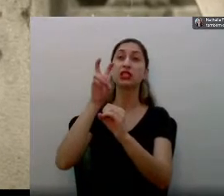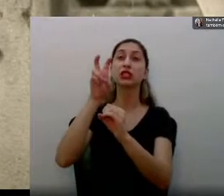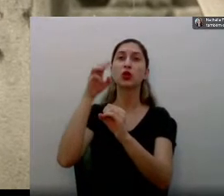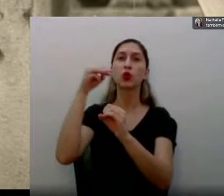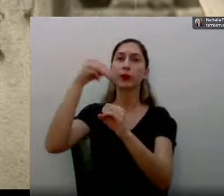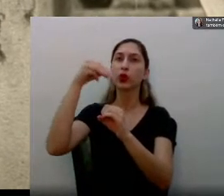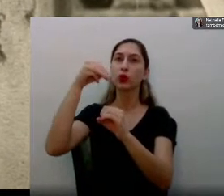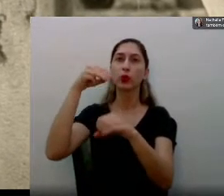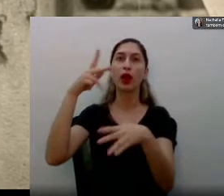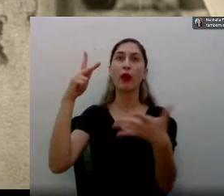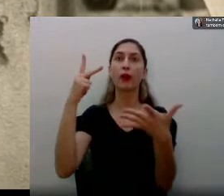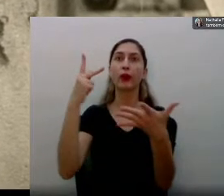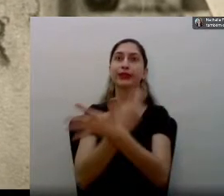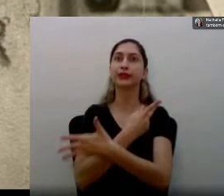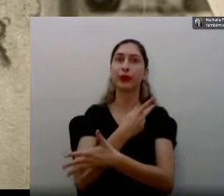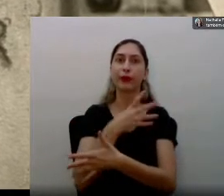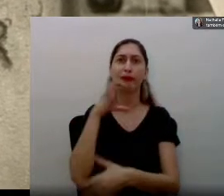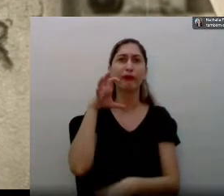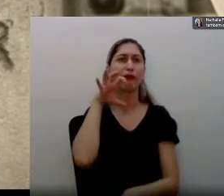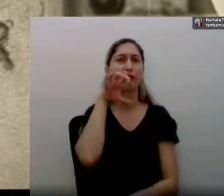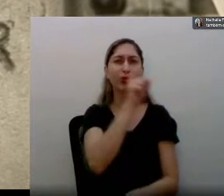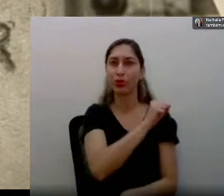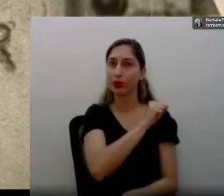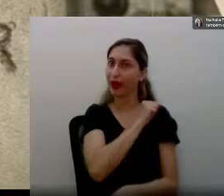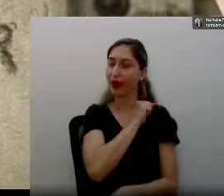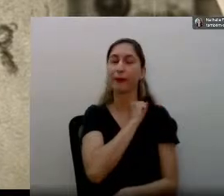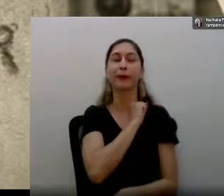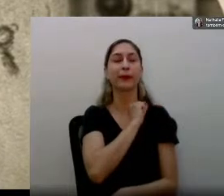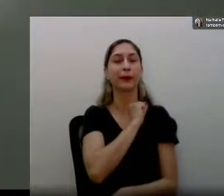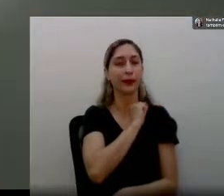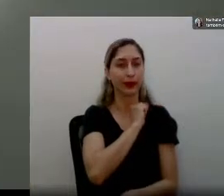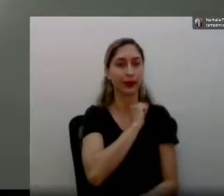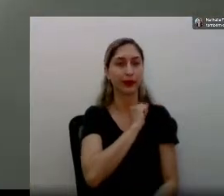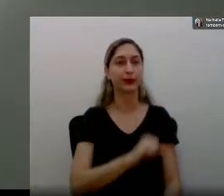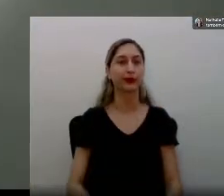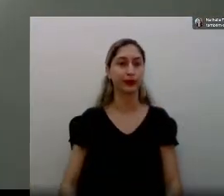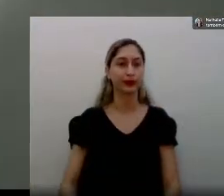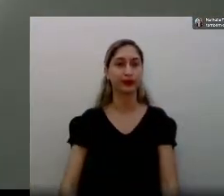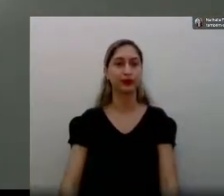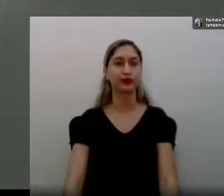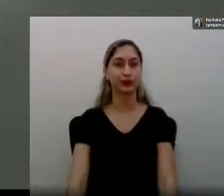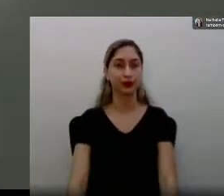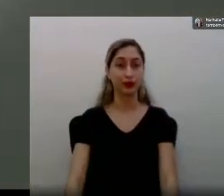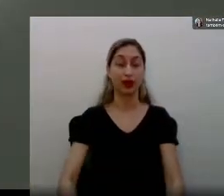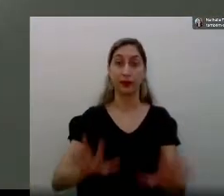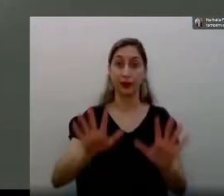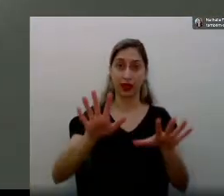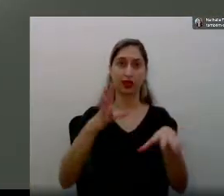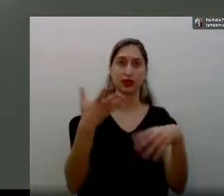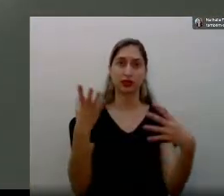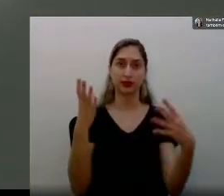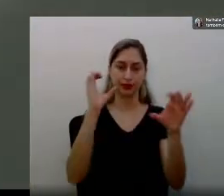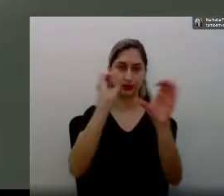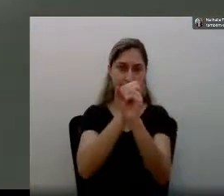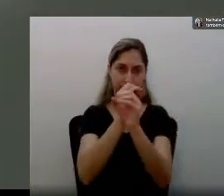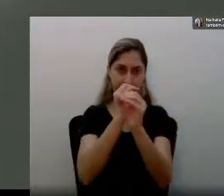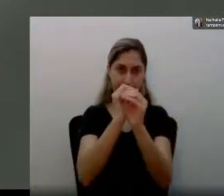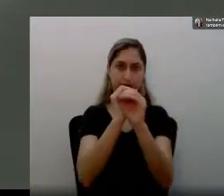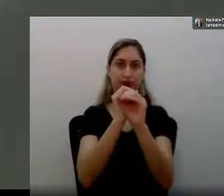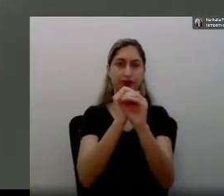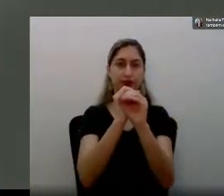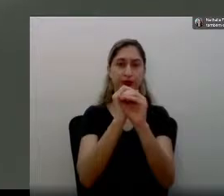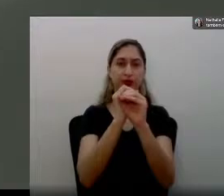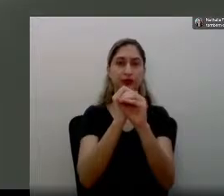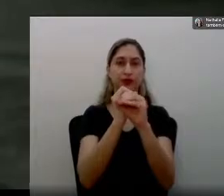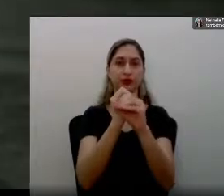e 20 segundos tá e médico assim era uma que desse total né E aí tinha